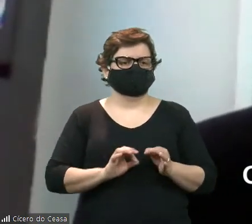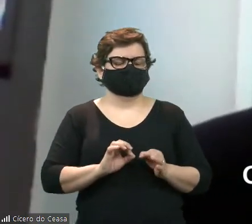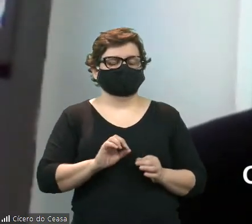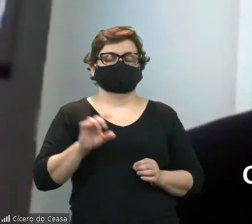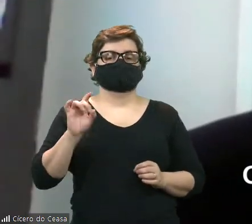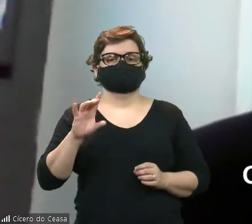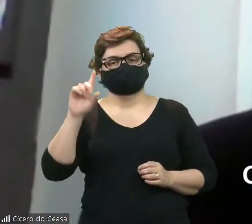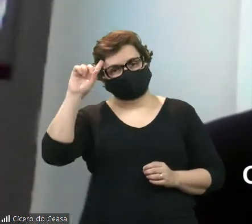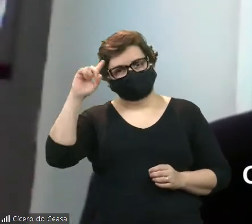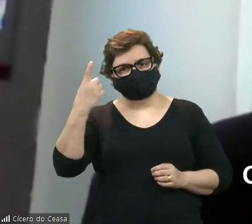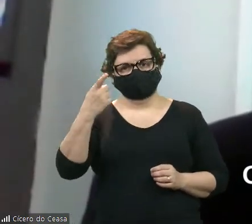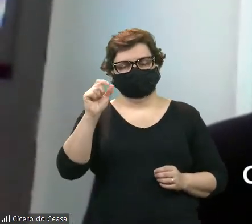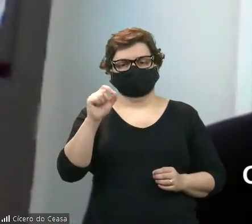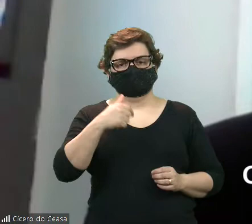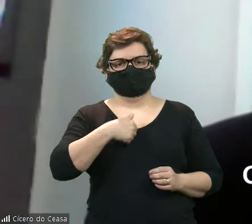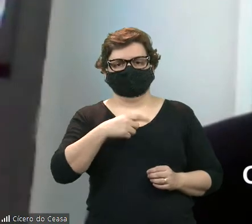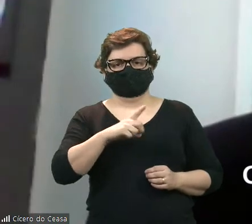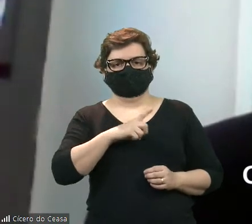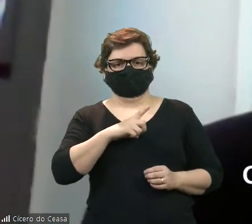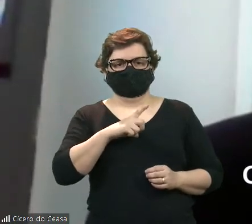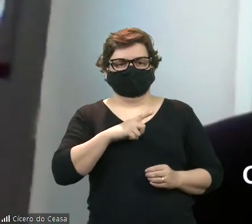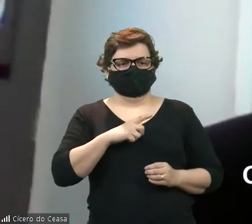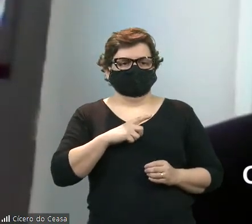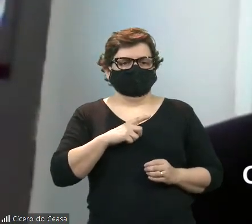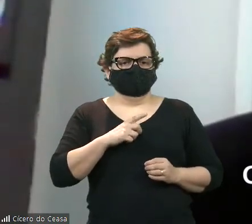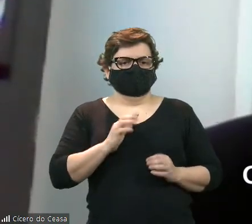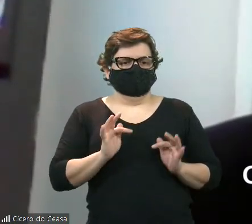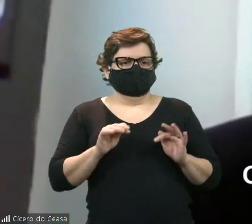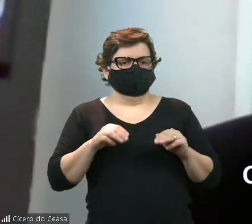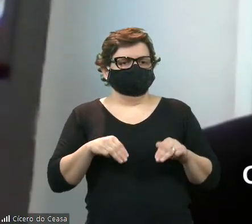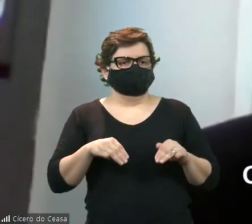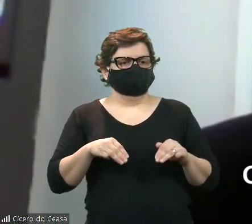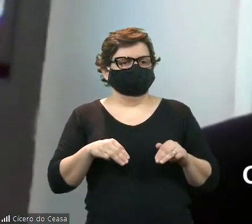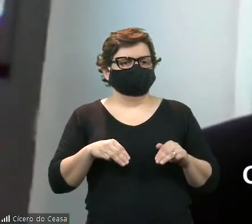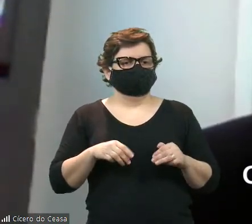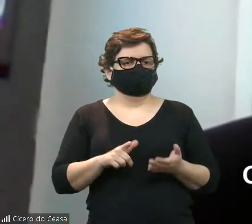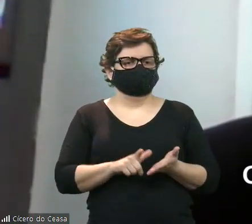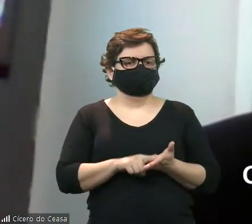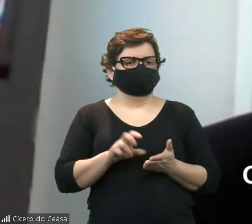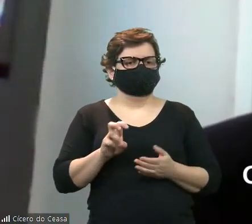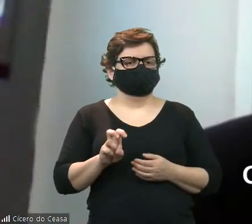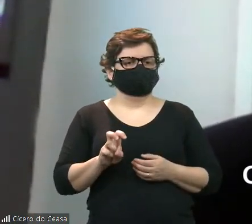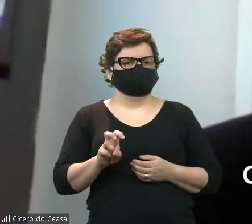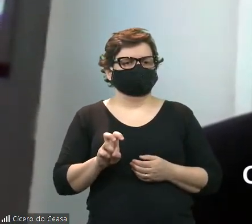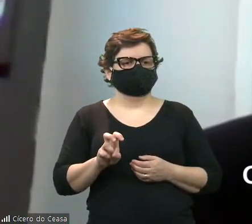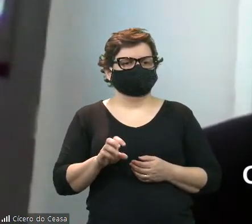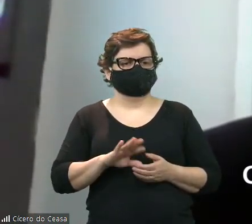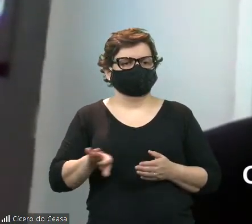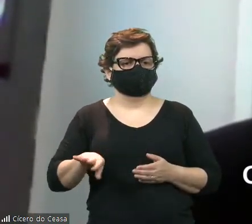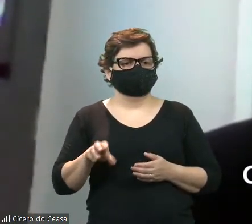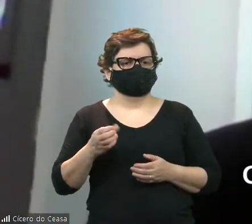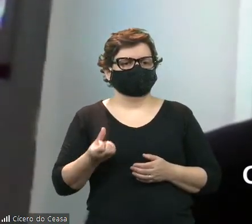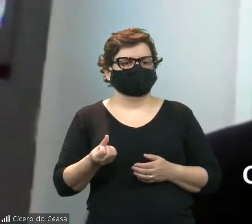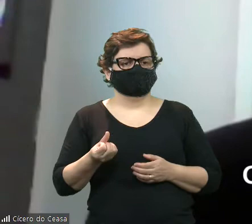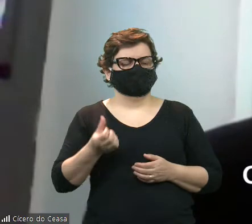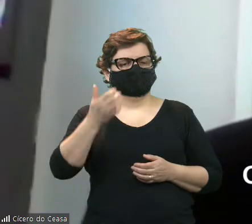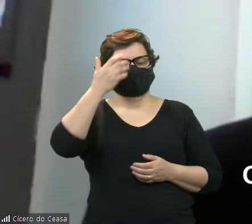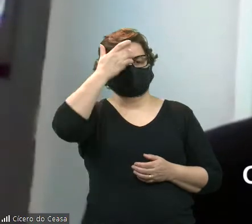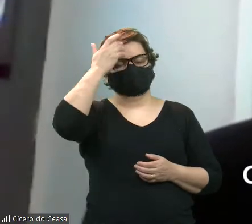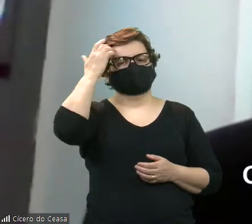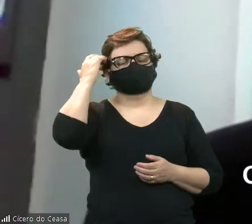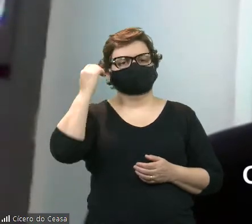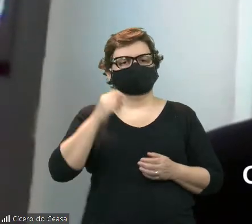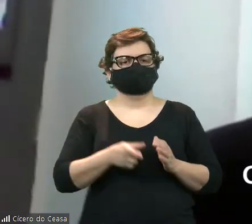que eu tive, no final do último item, na página 5, na página 6,